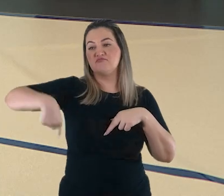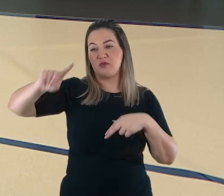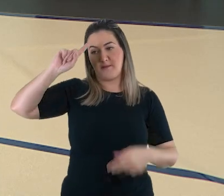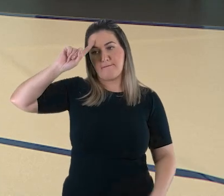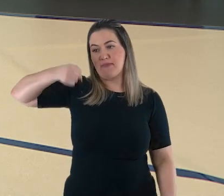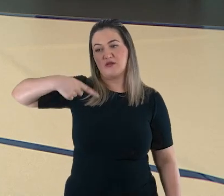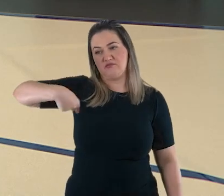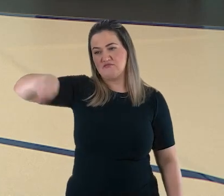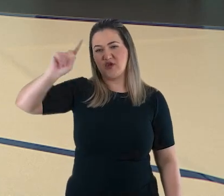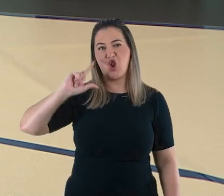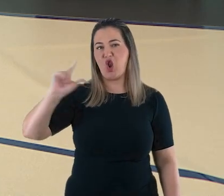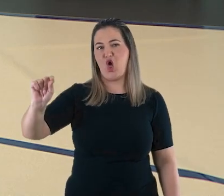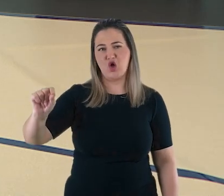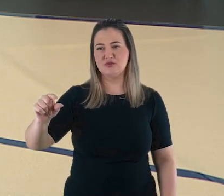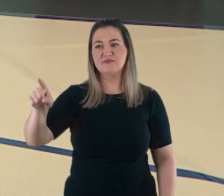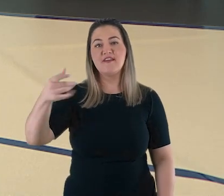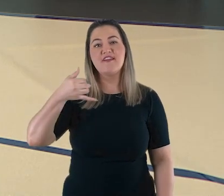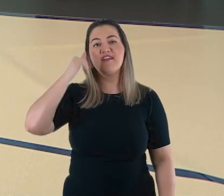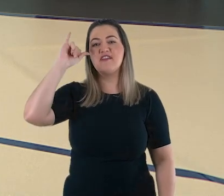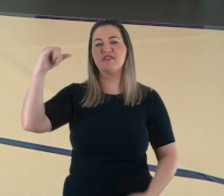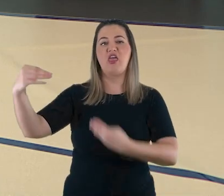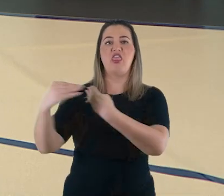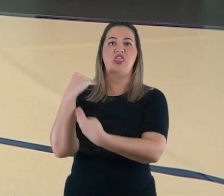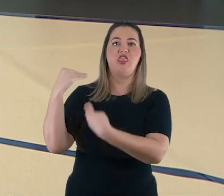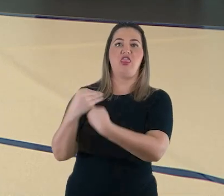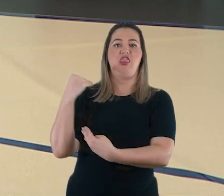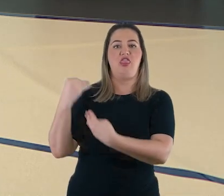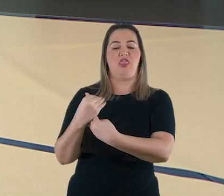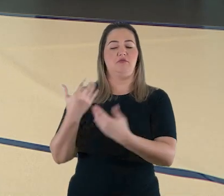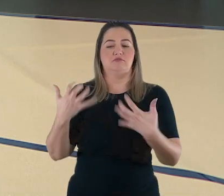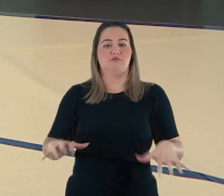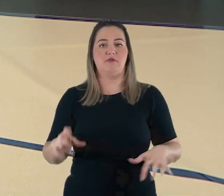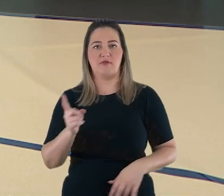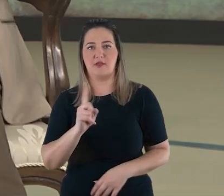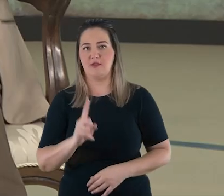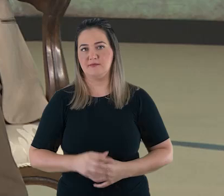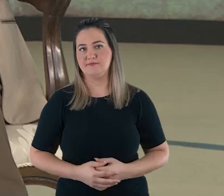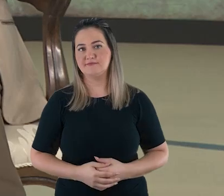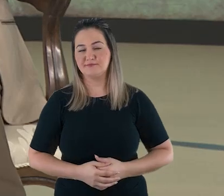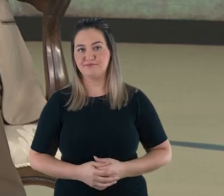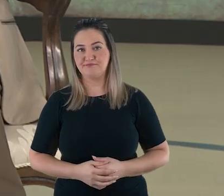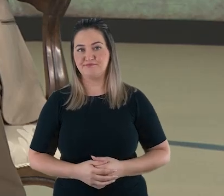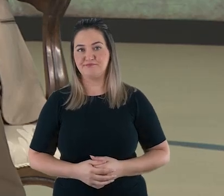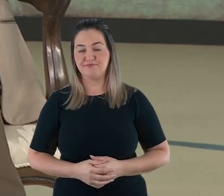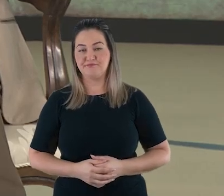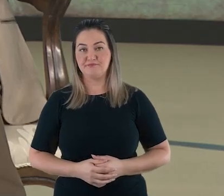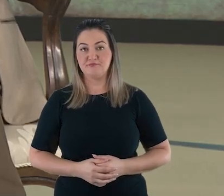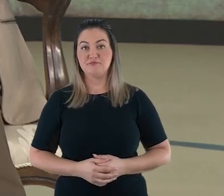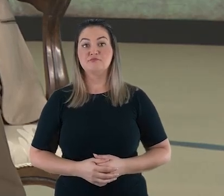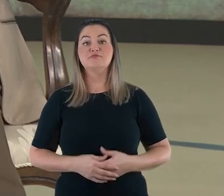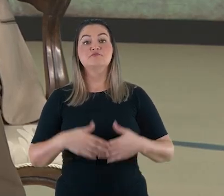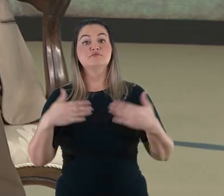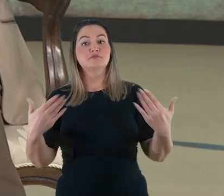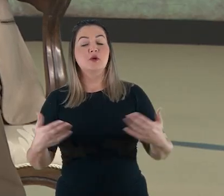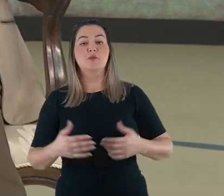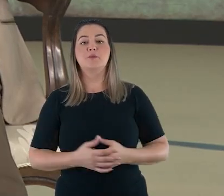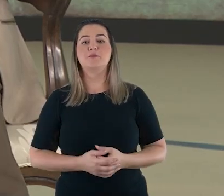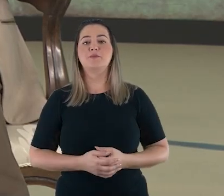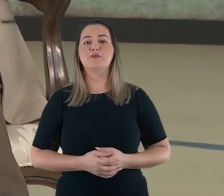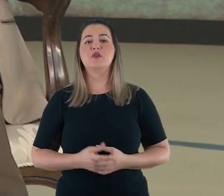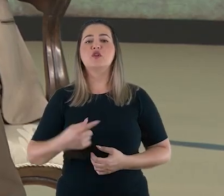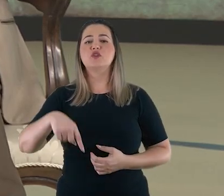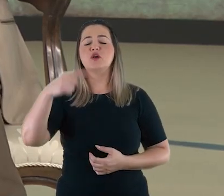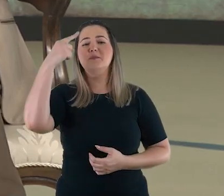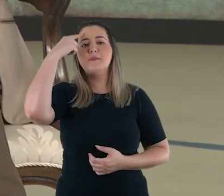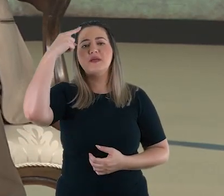longe para não ter que ouvir alguém aconselhando-o a não fazer aquilo. Sendo assim, em que pese o pleito de gratidão